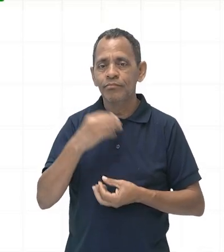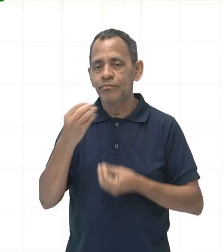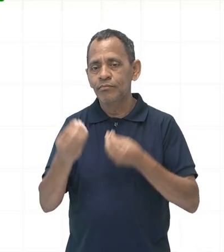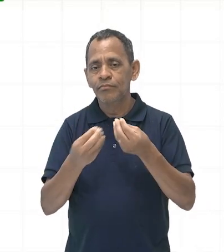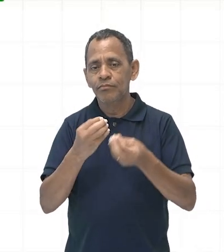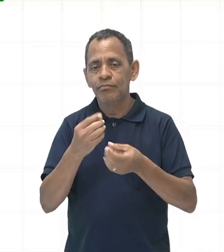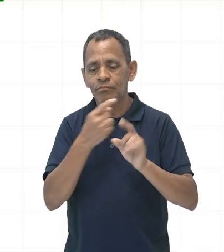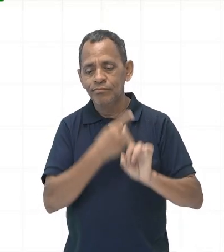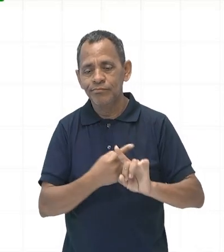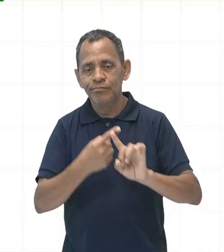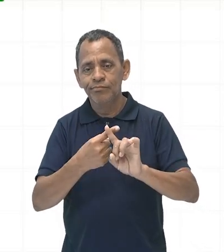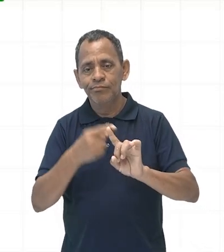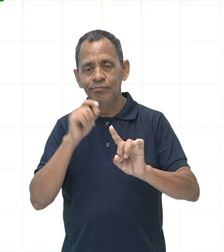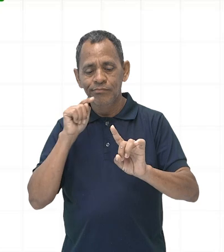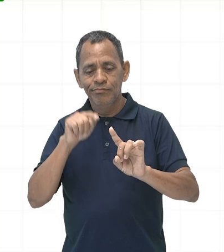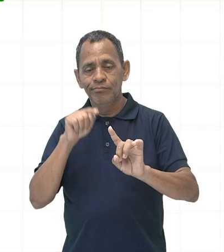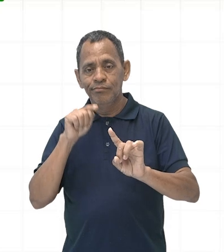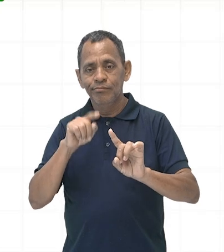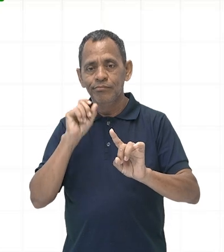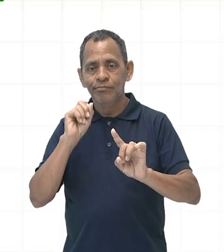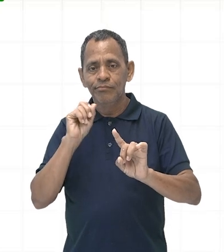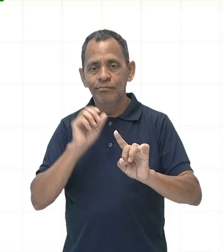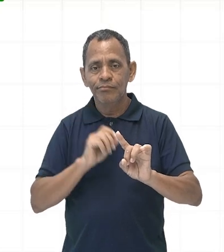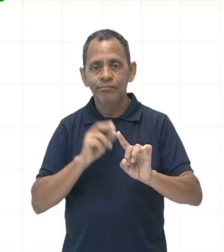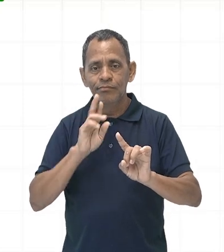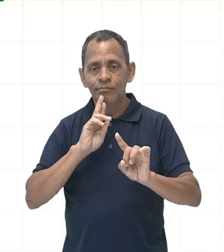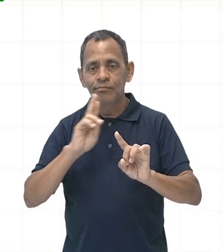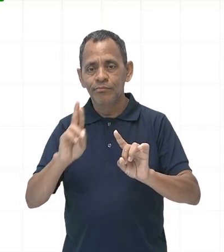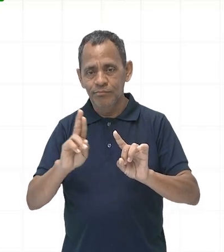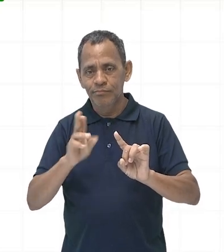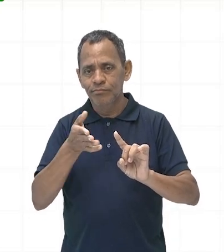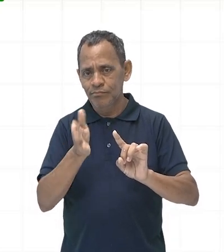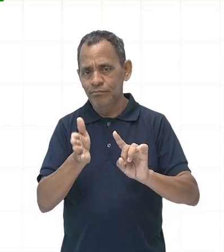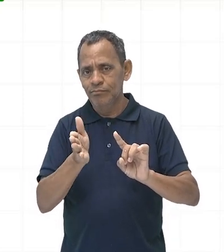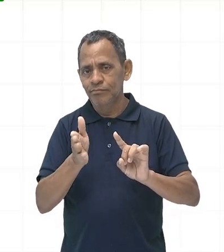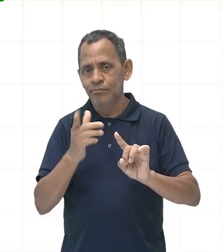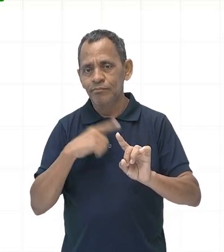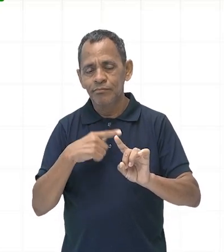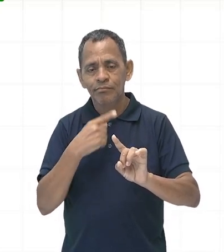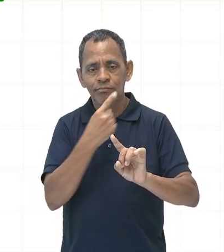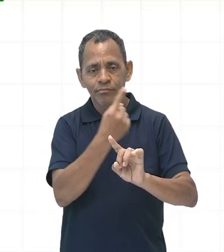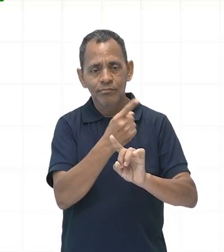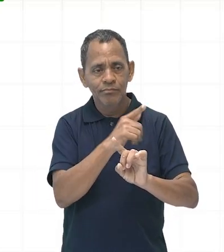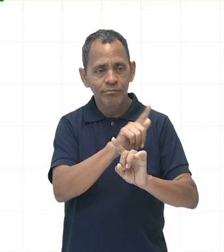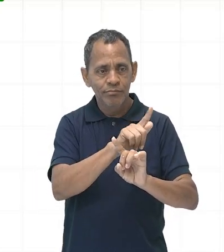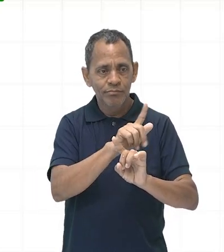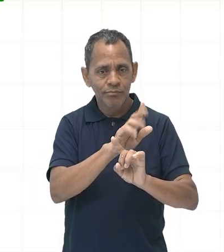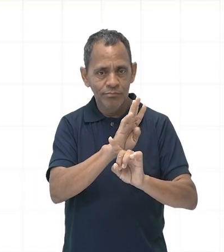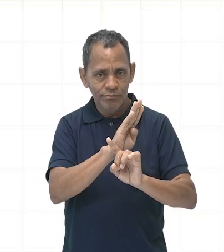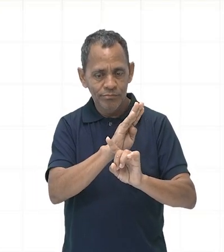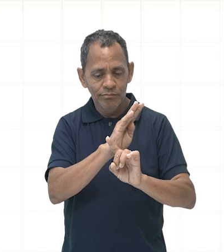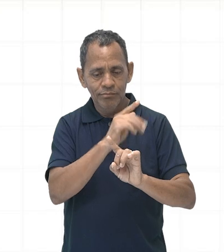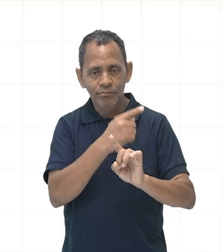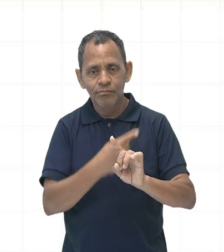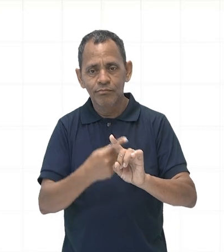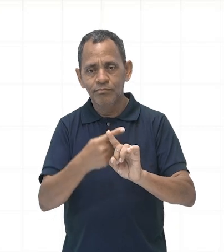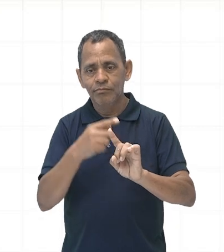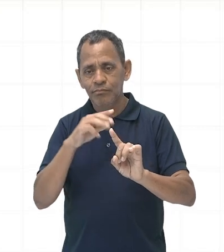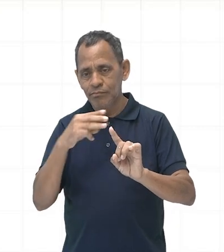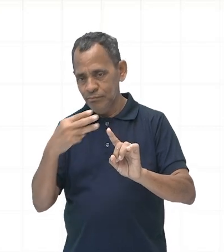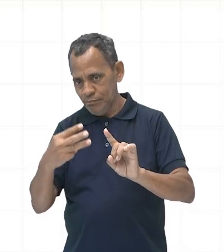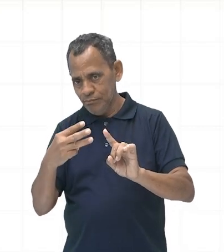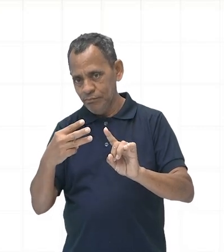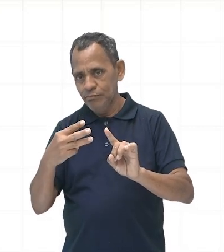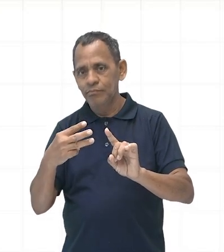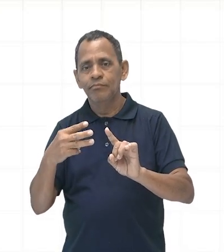tem que multiplicar aqui esse resultado, que é referente a 1 gigabyte, por 3,8. Então, vou